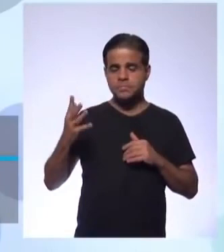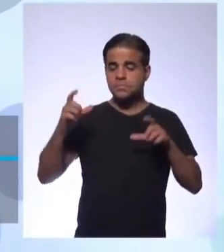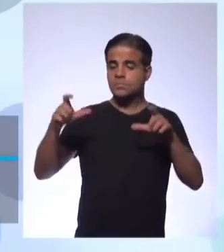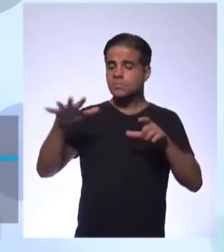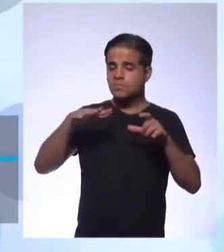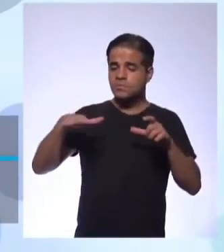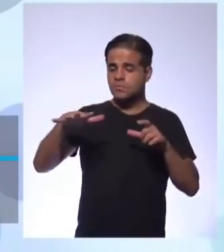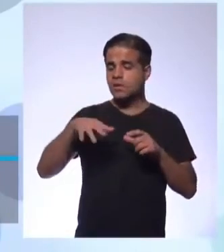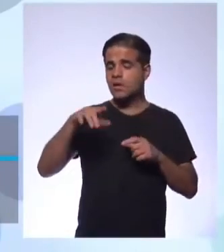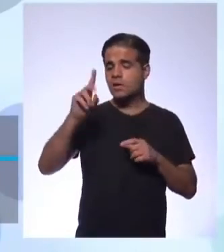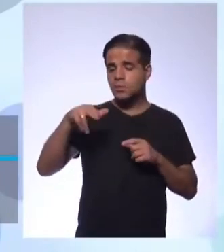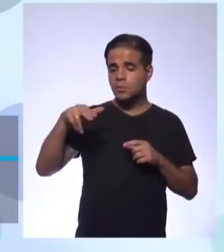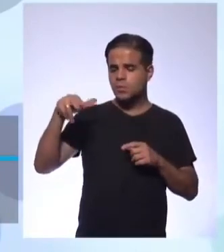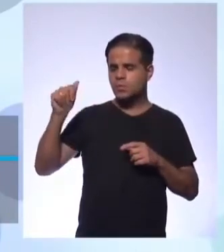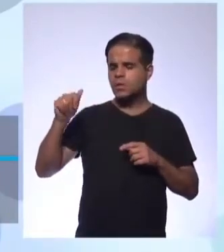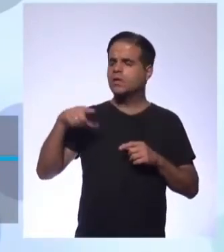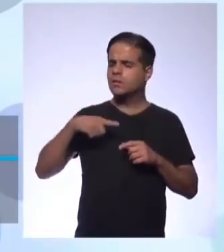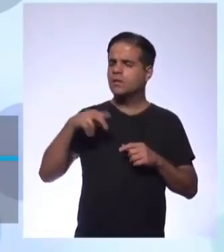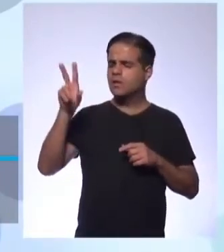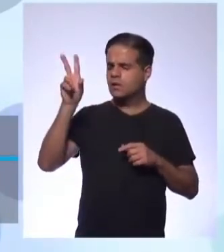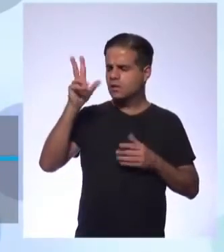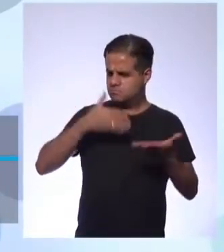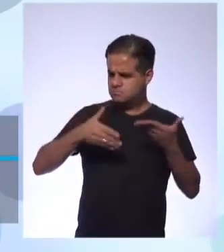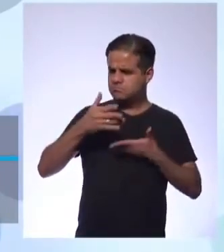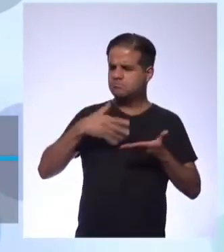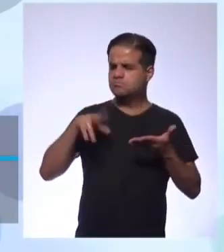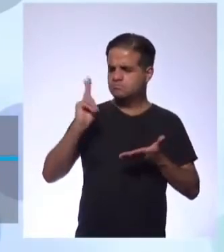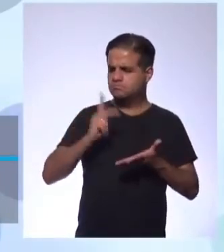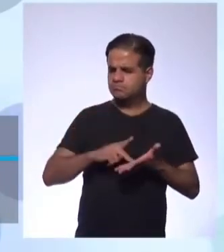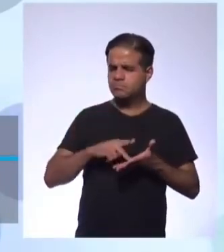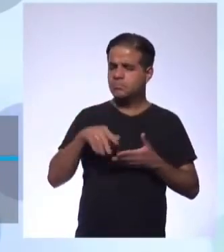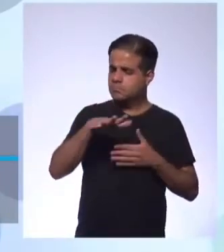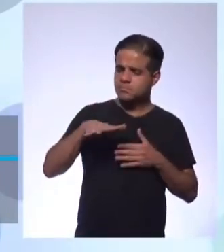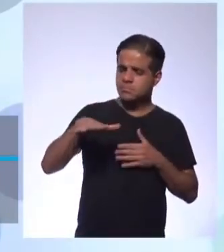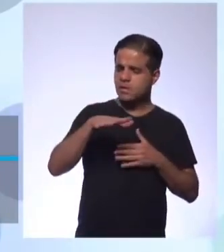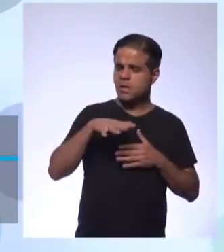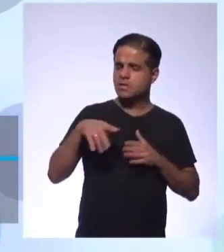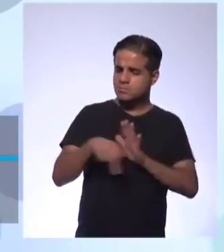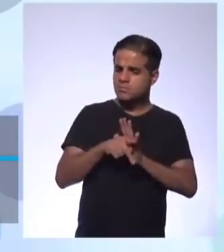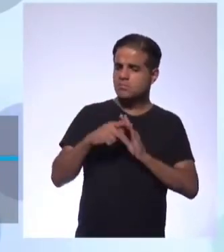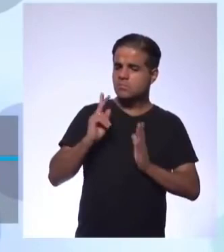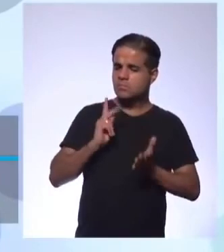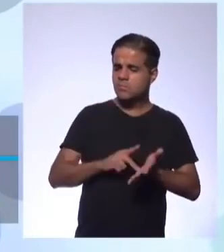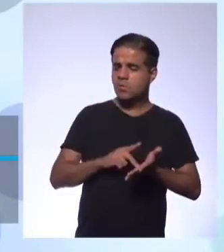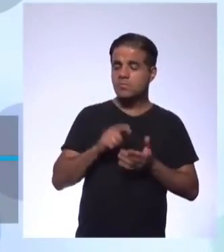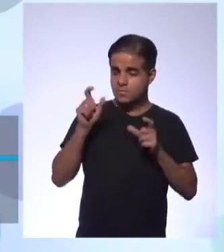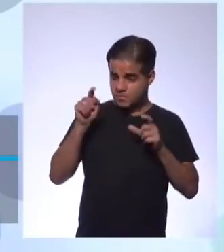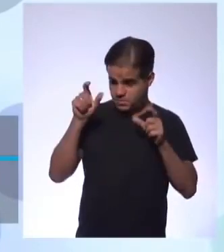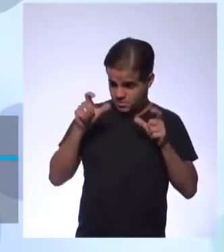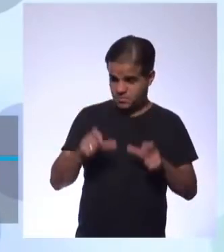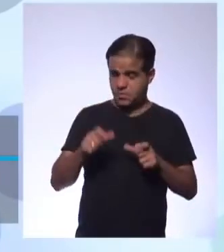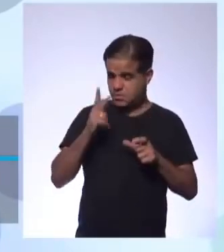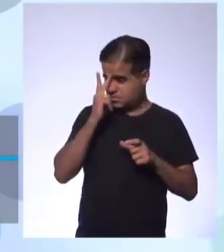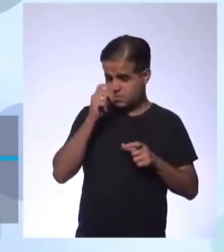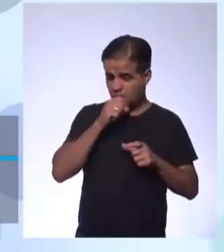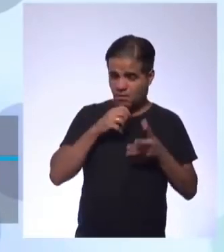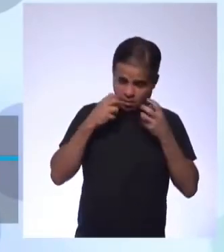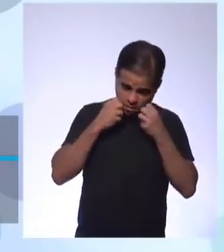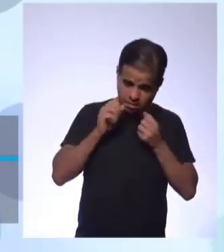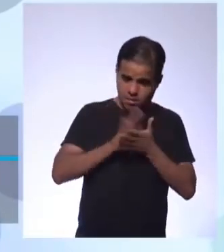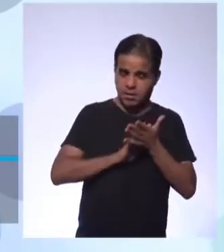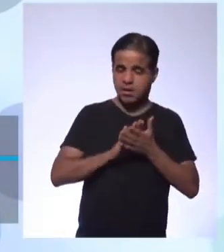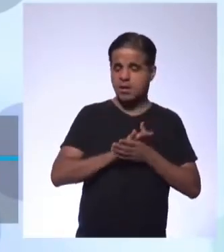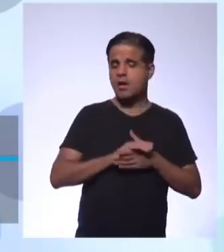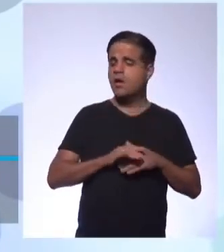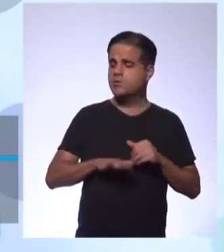Nunca. E essa história tem uma realidade, e esse espaço tem uma realidade toda própria. Porque neste local as pessoas não envelhecem, as crianças são